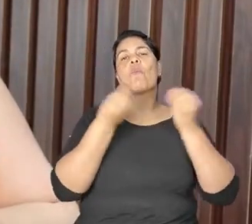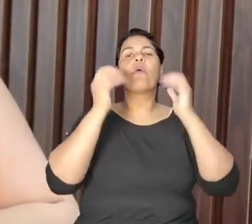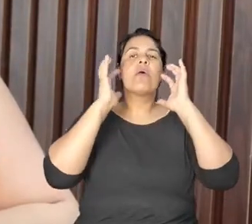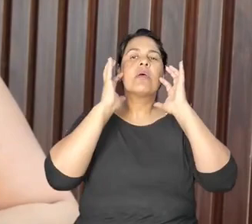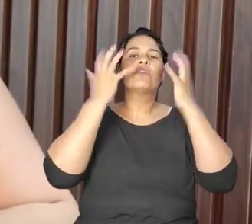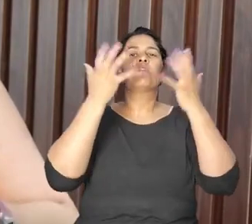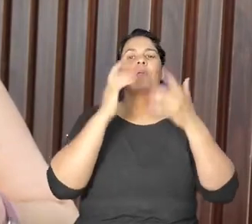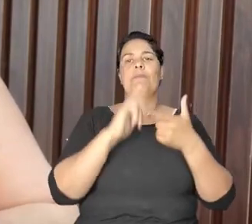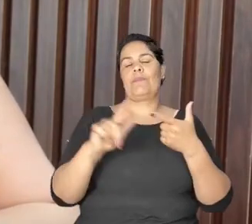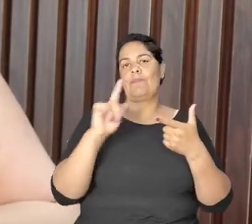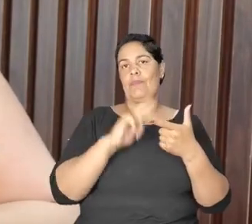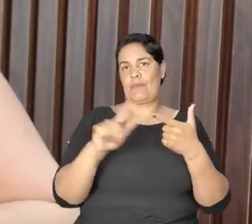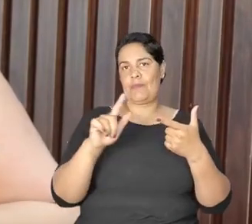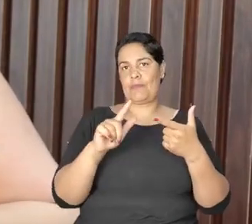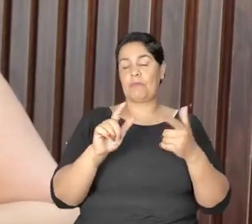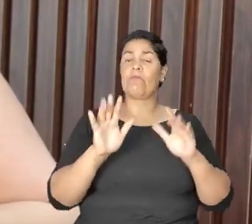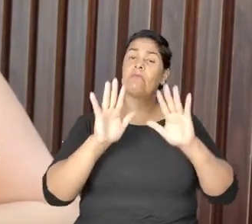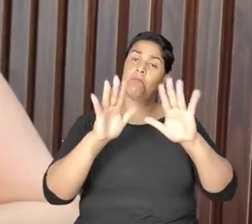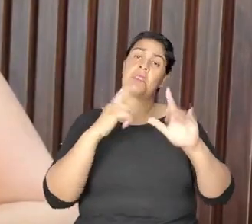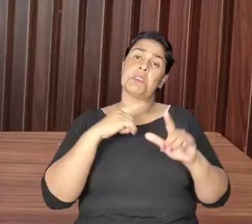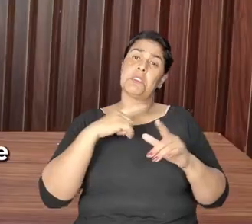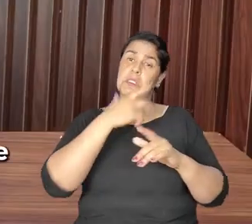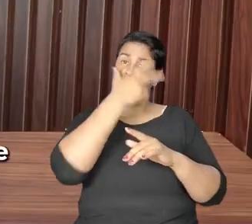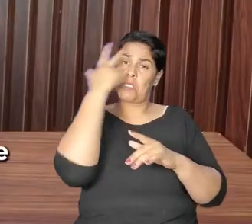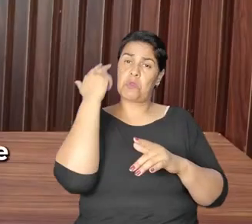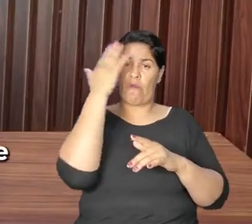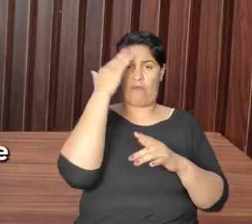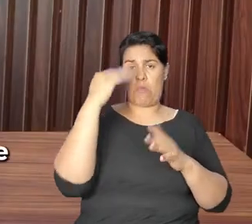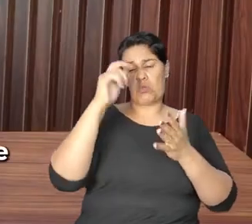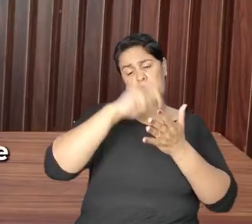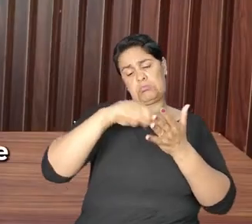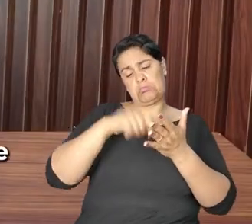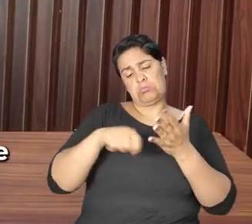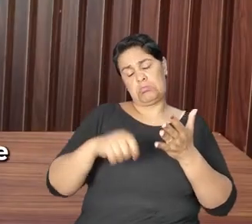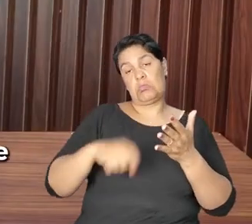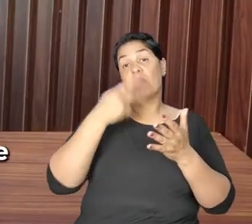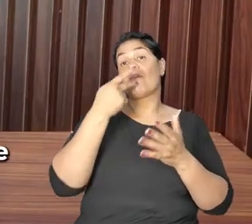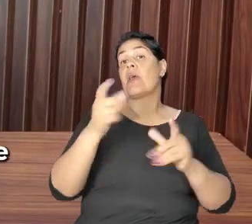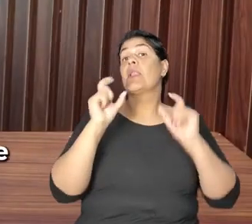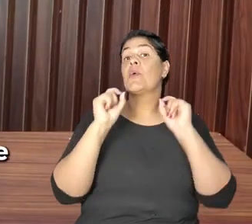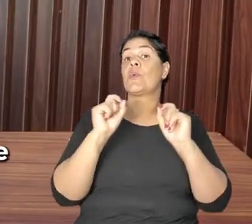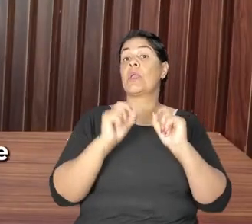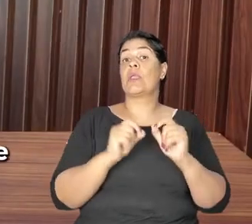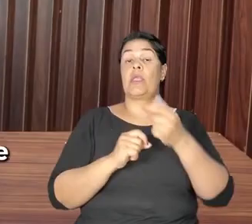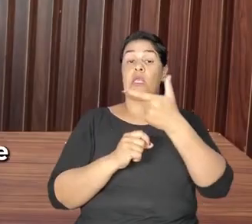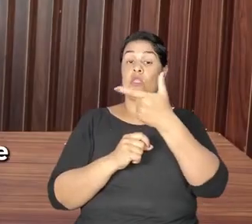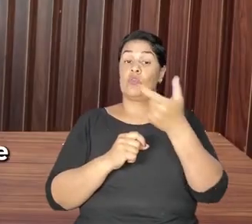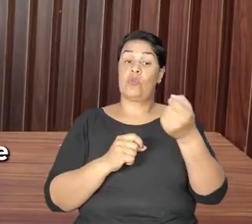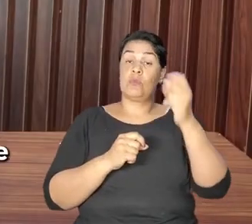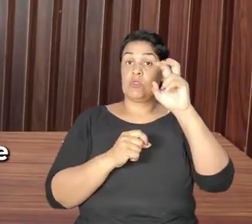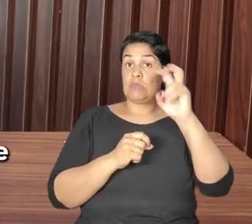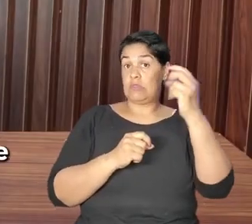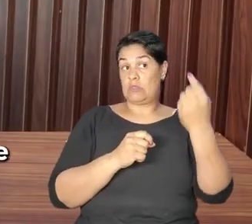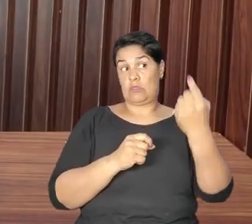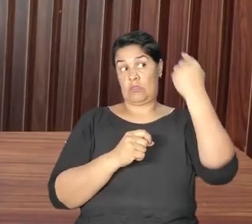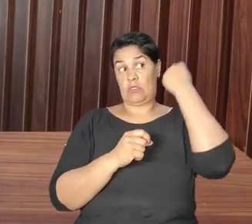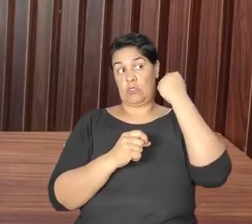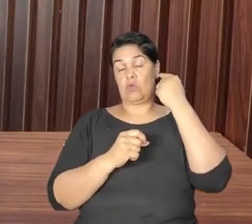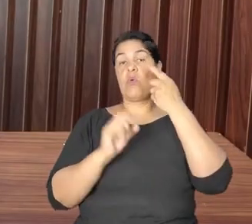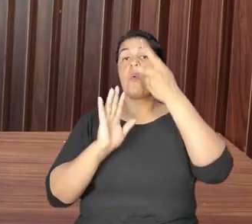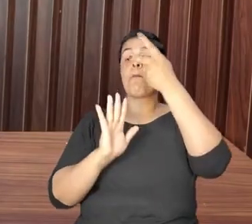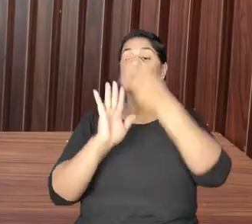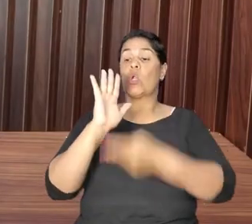quando consideramos a resolução de conflitos. Bom, diferentes autores localizam que em 2005, o primeiro projeto